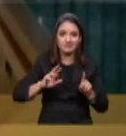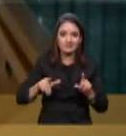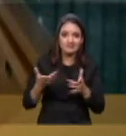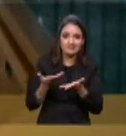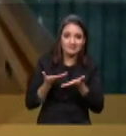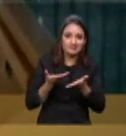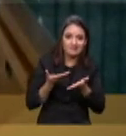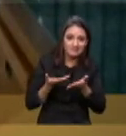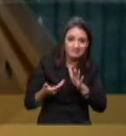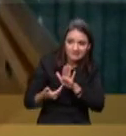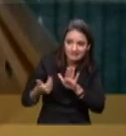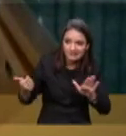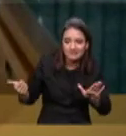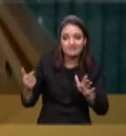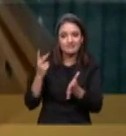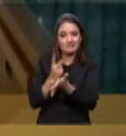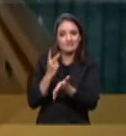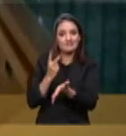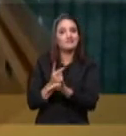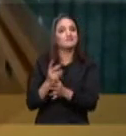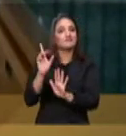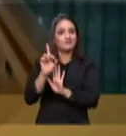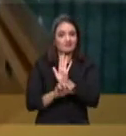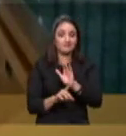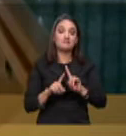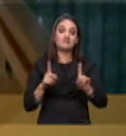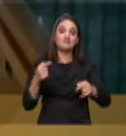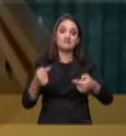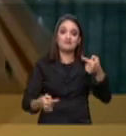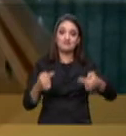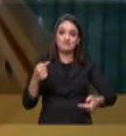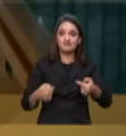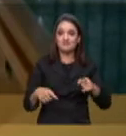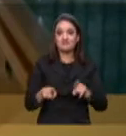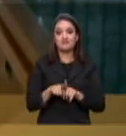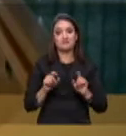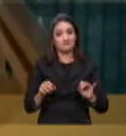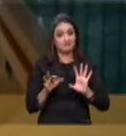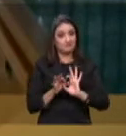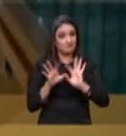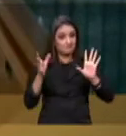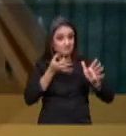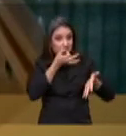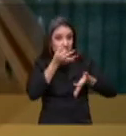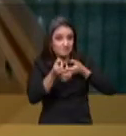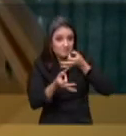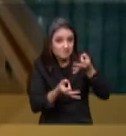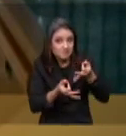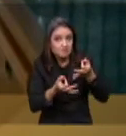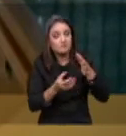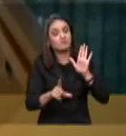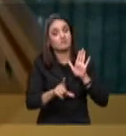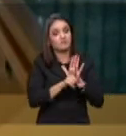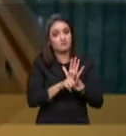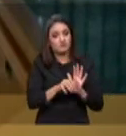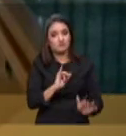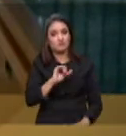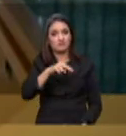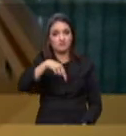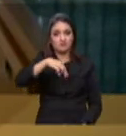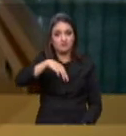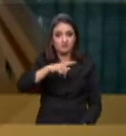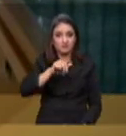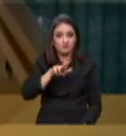deferência devida ao legislador. Também se discute, mais do que liberdade de expressão ou de imprensa, a liberdade